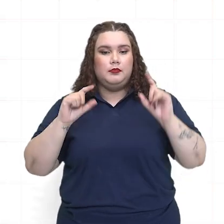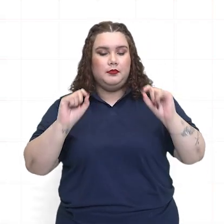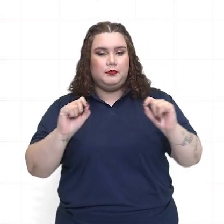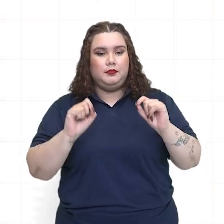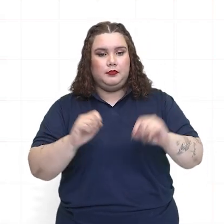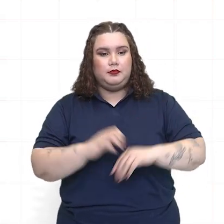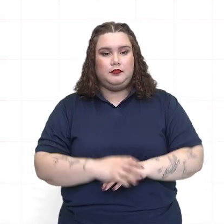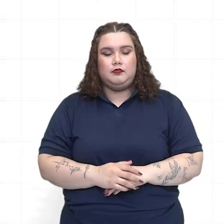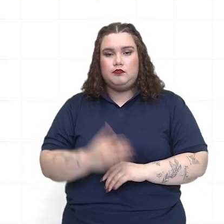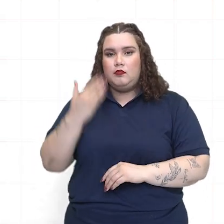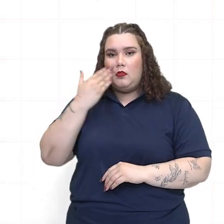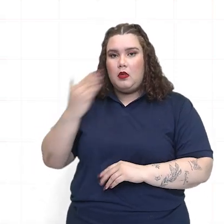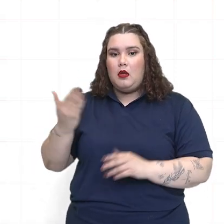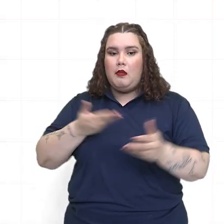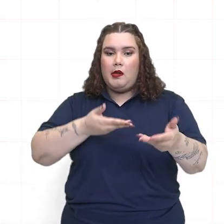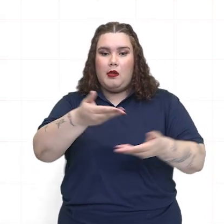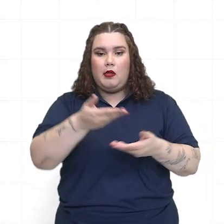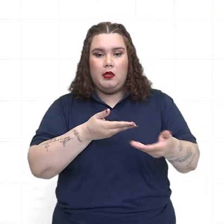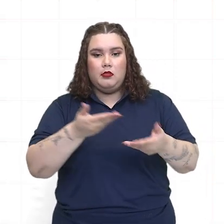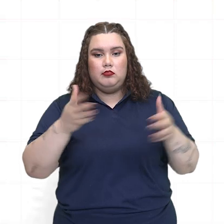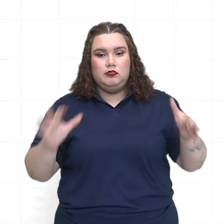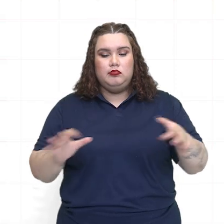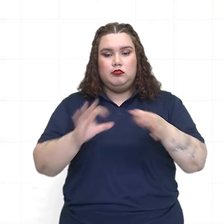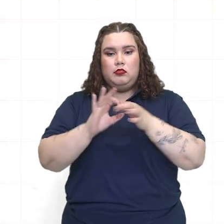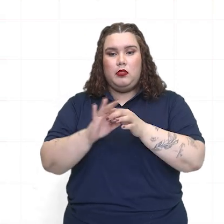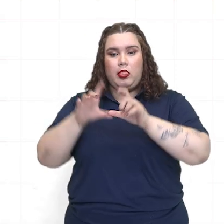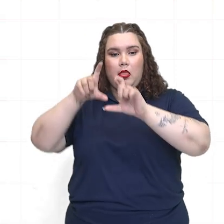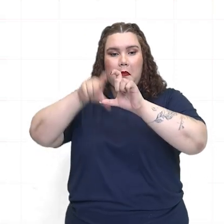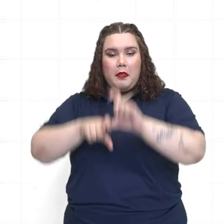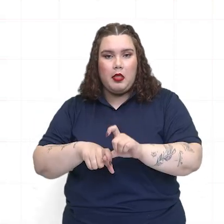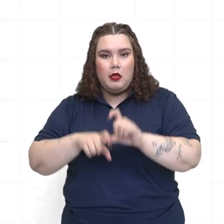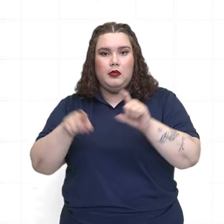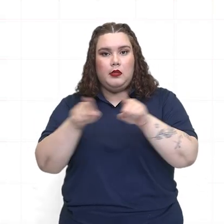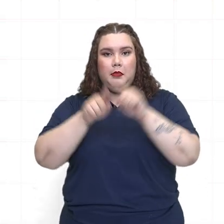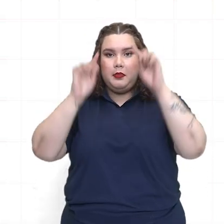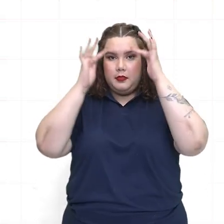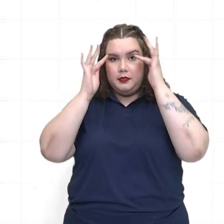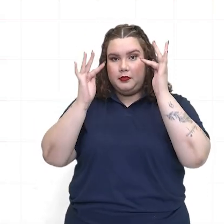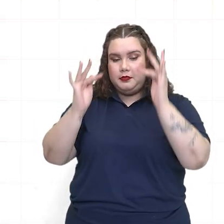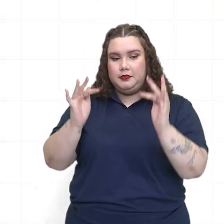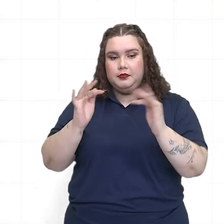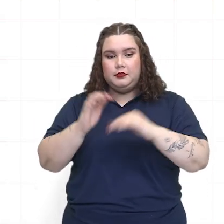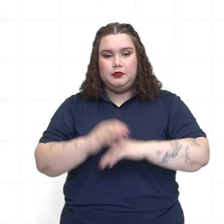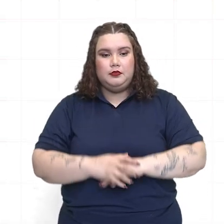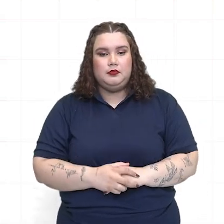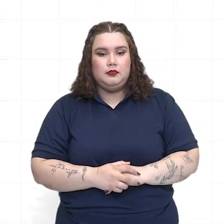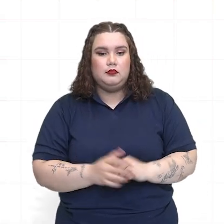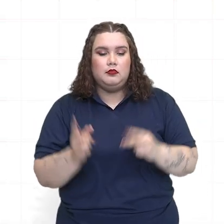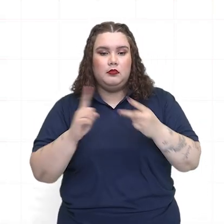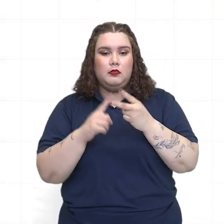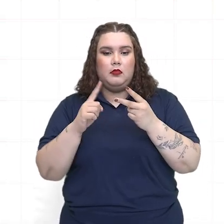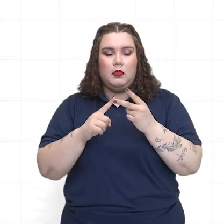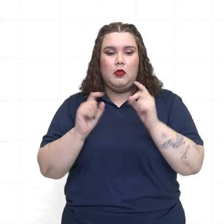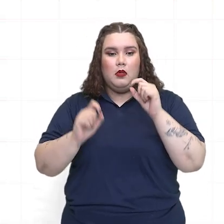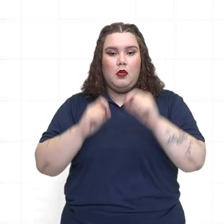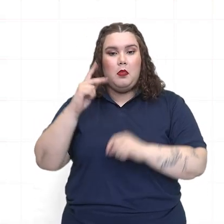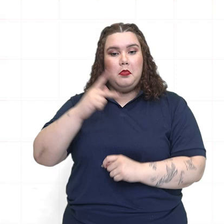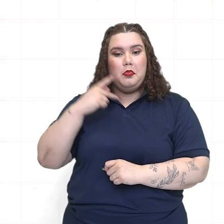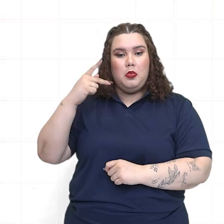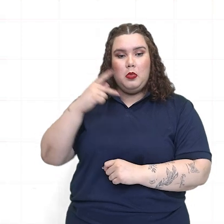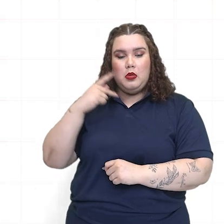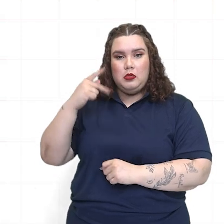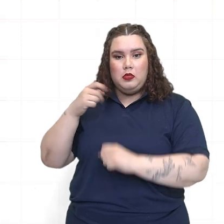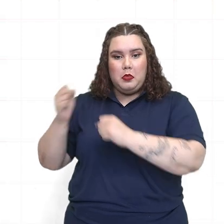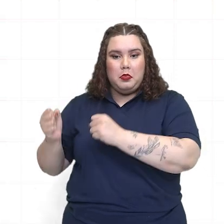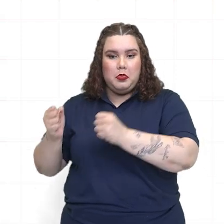incluem relações baseadas justamente na dependência e na fidelidade, o poder político